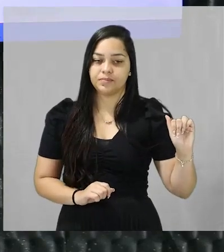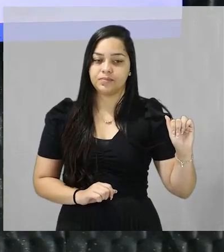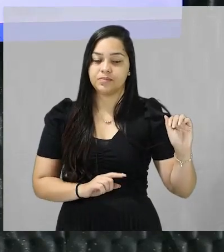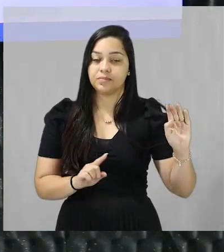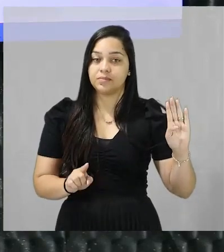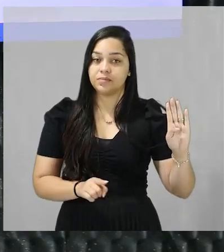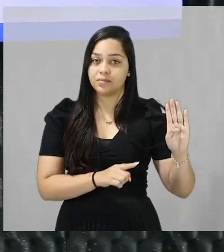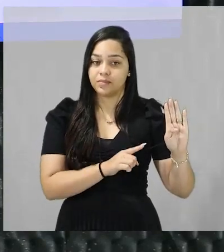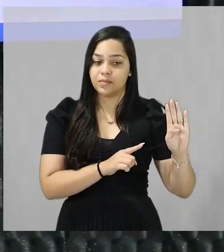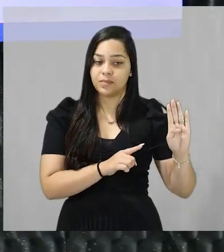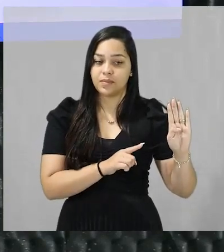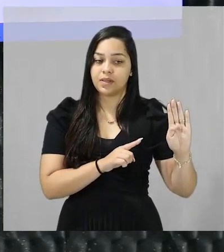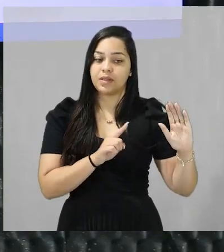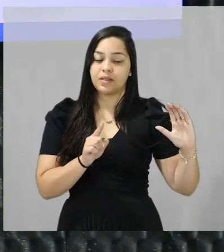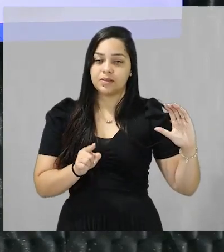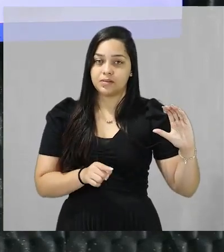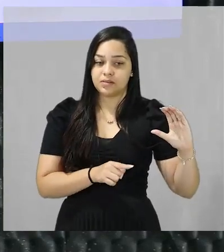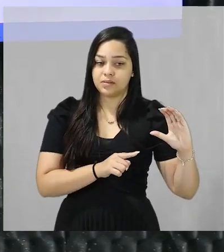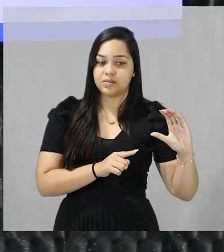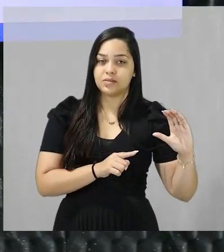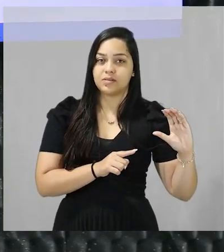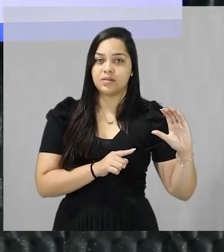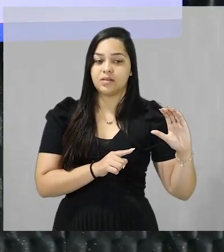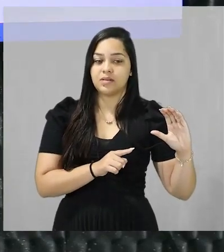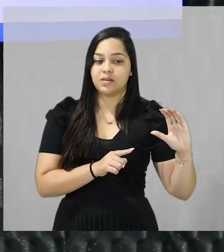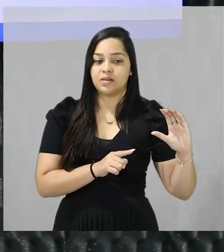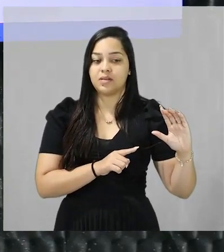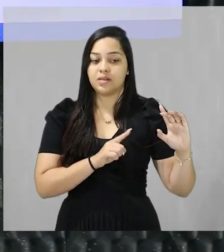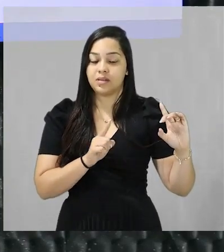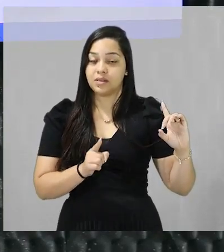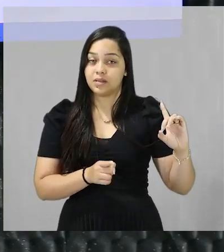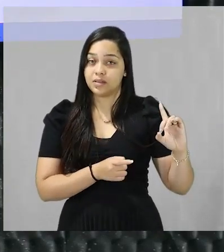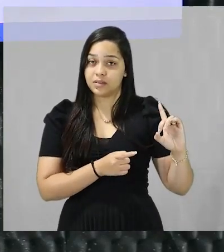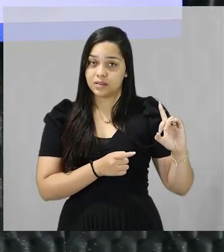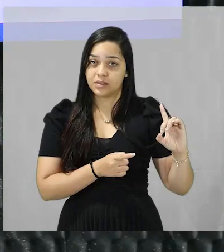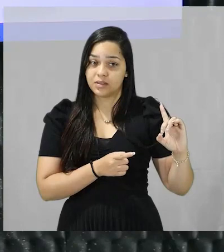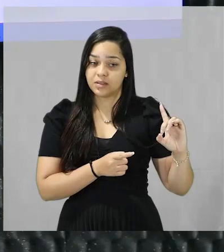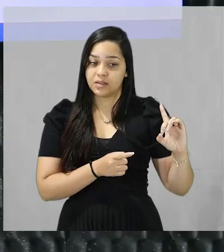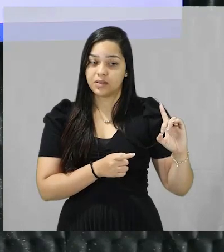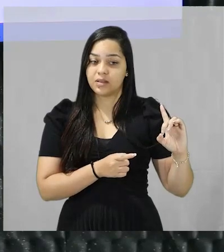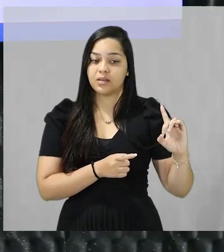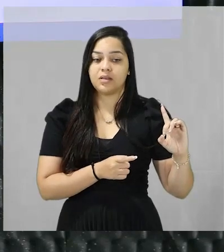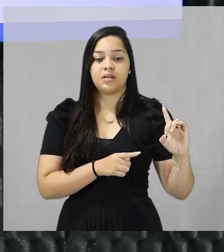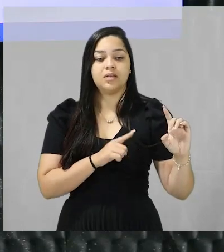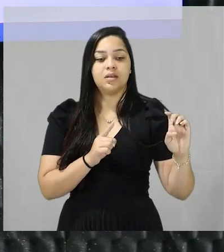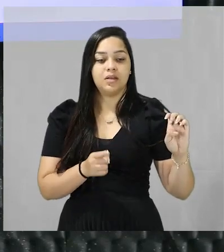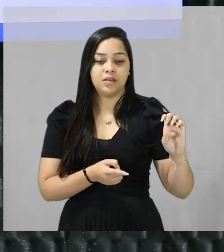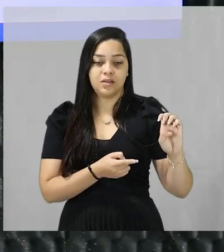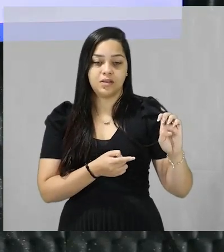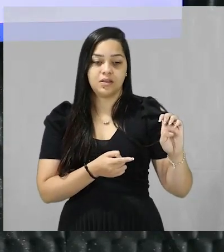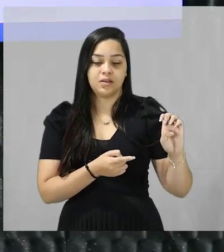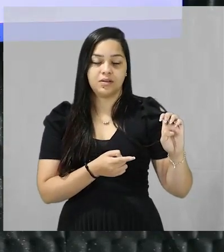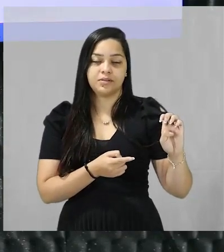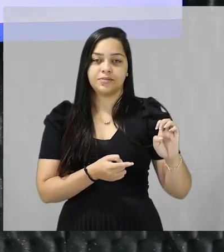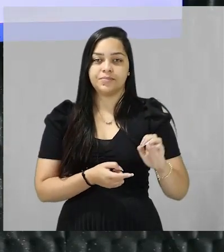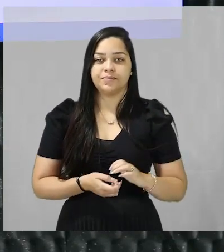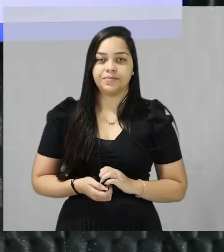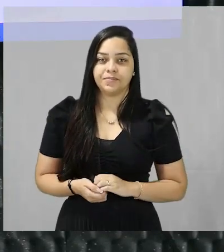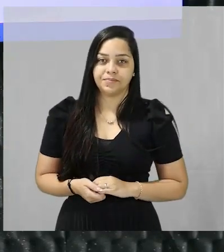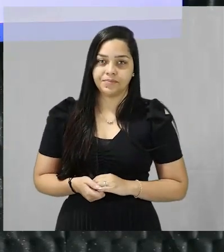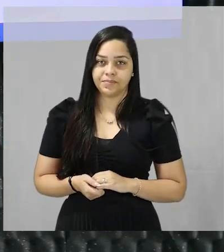etila, etoxpropano, 3-metilbutanal, pentan, 2-ona, letra E,